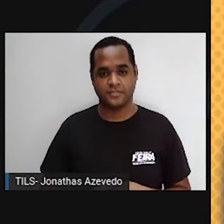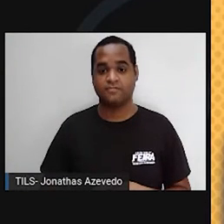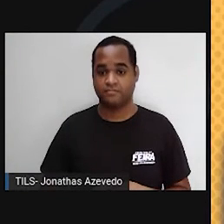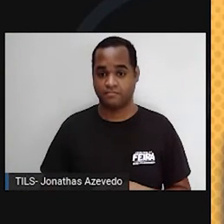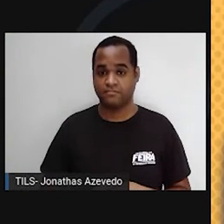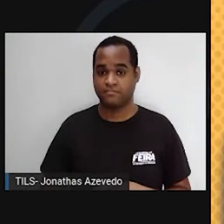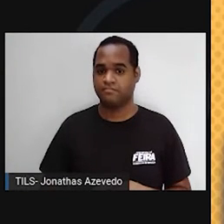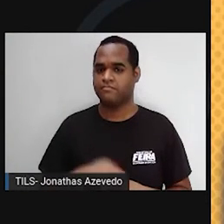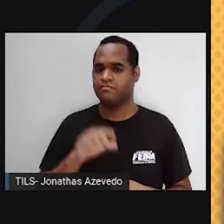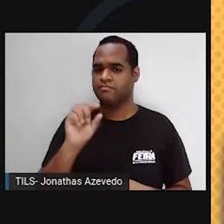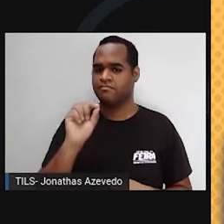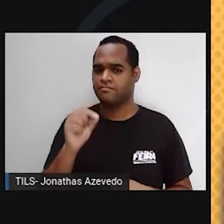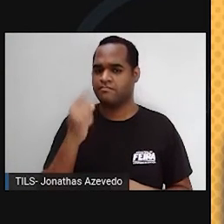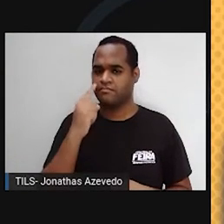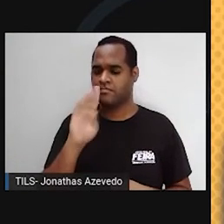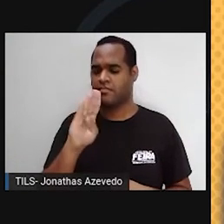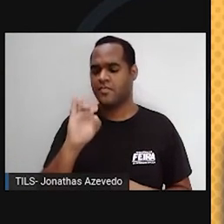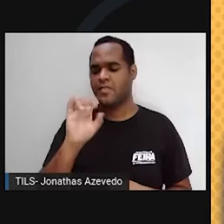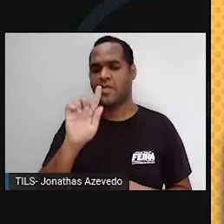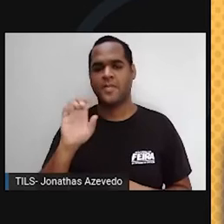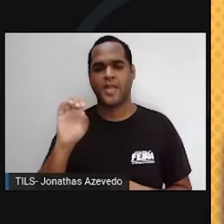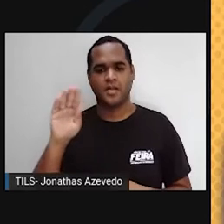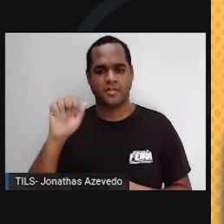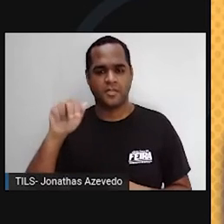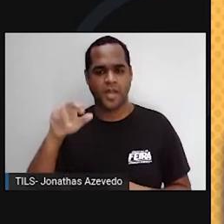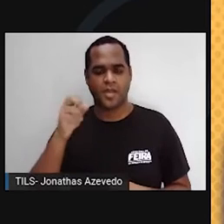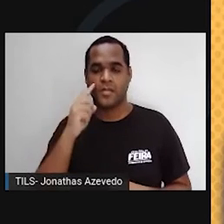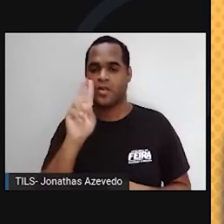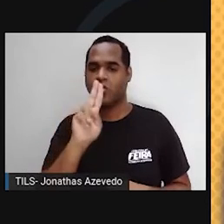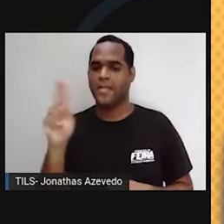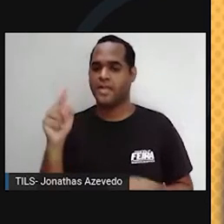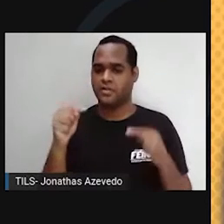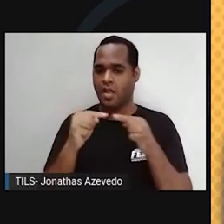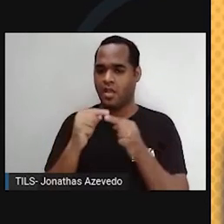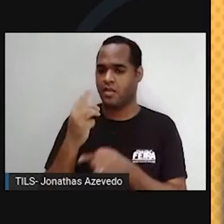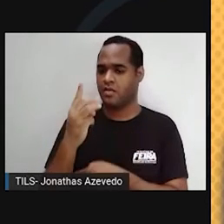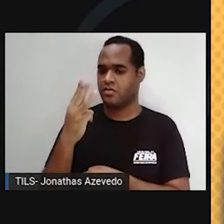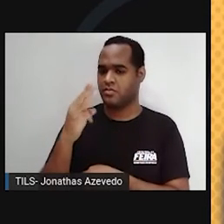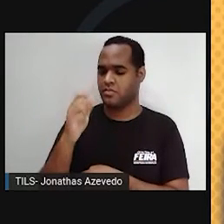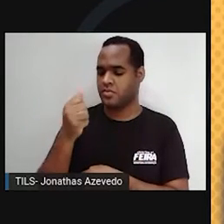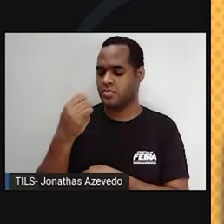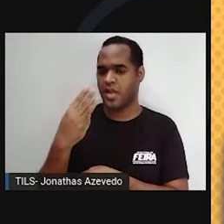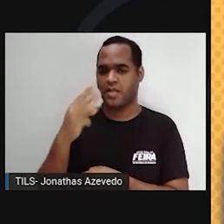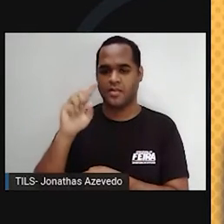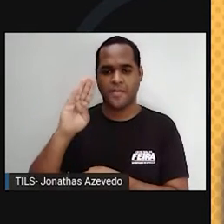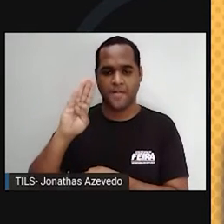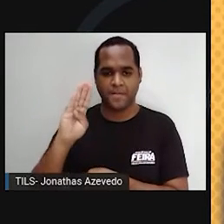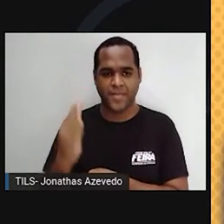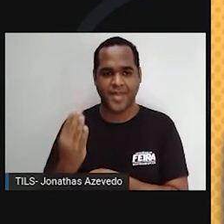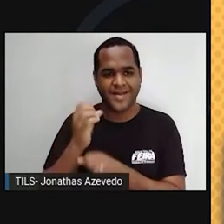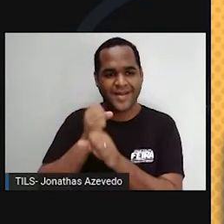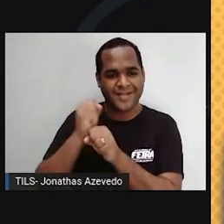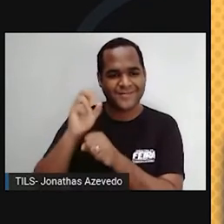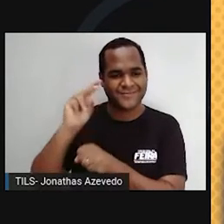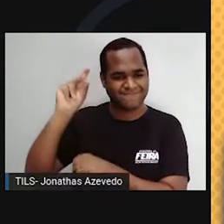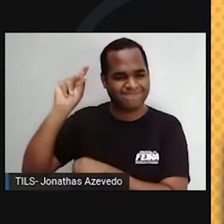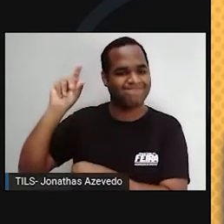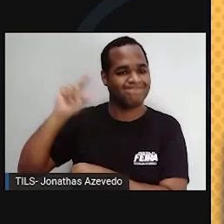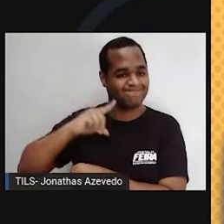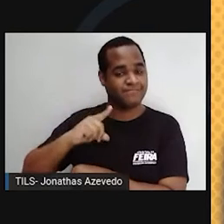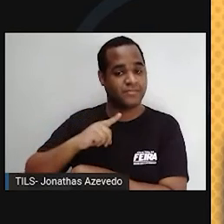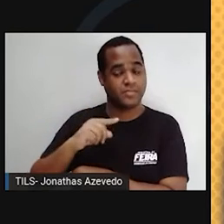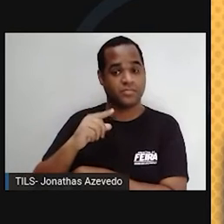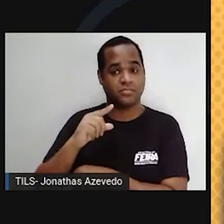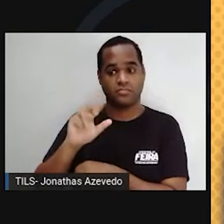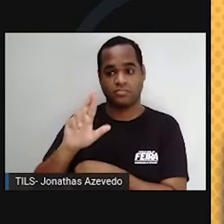Big Bang foi o nome dado a um provável evento que ocorreu há cerca de 13,7 bilhões de anos atrás, segundo